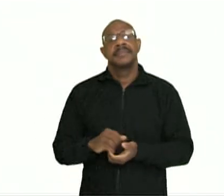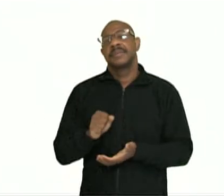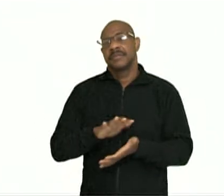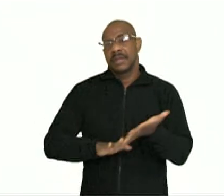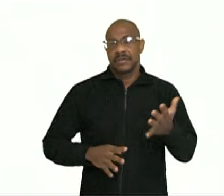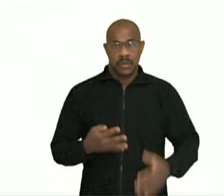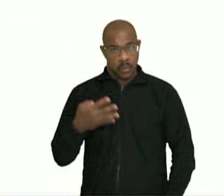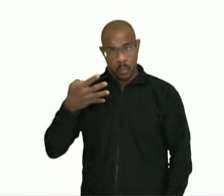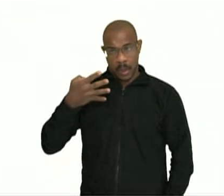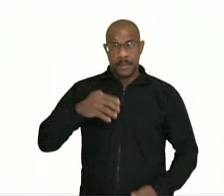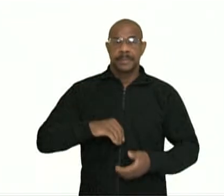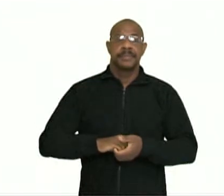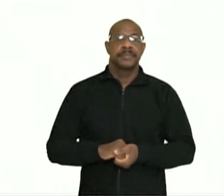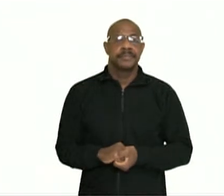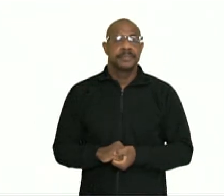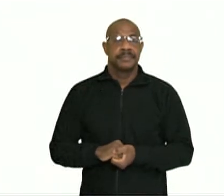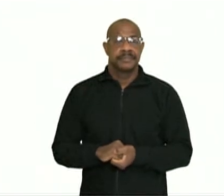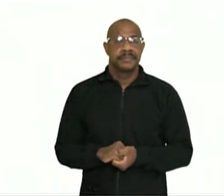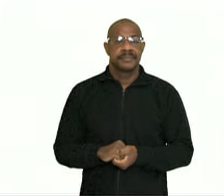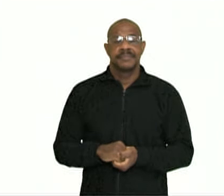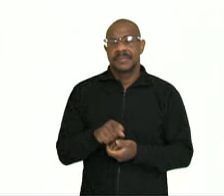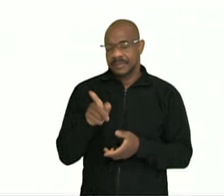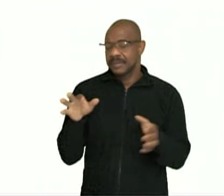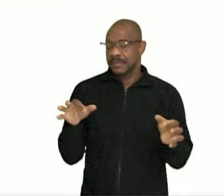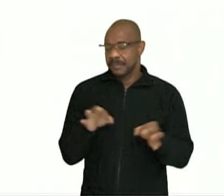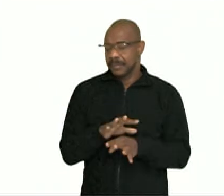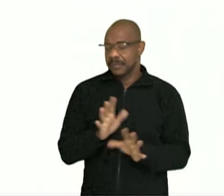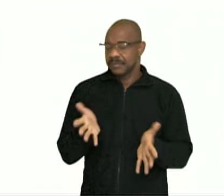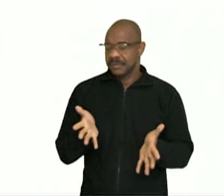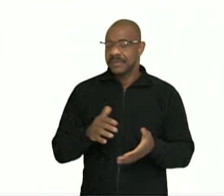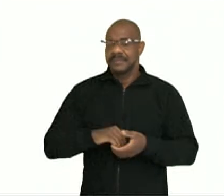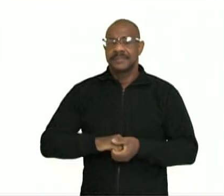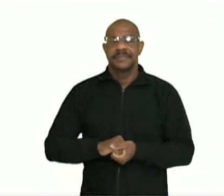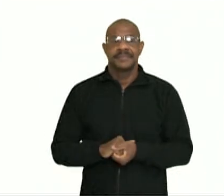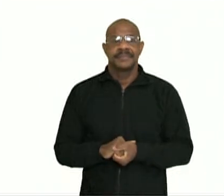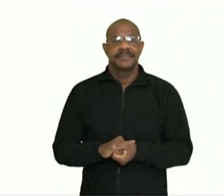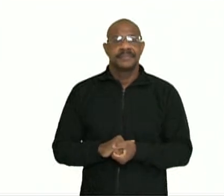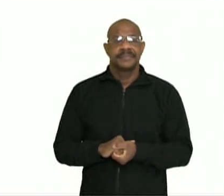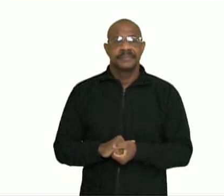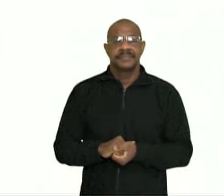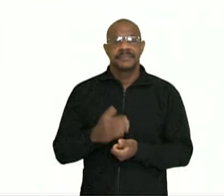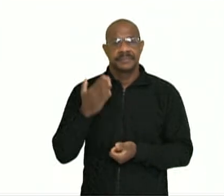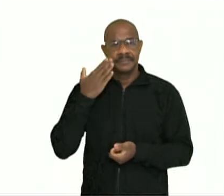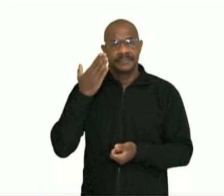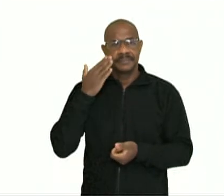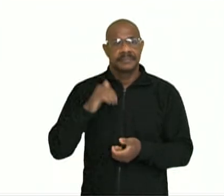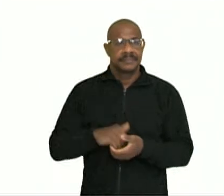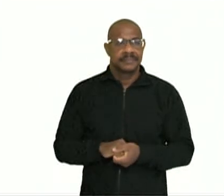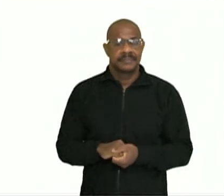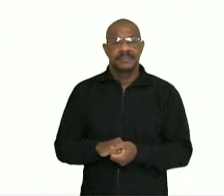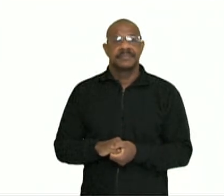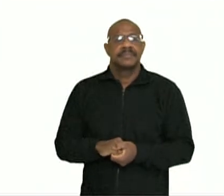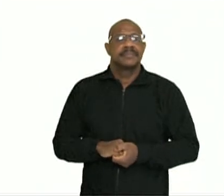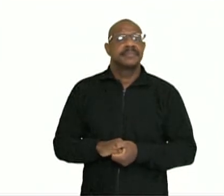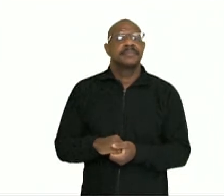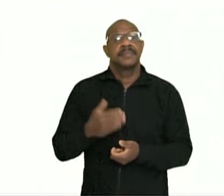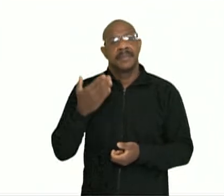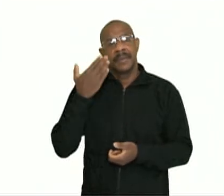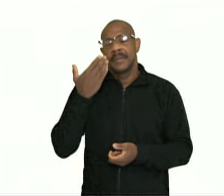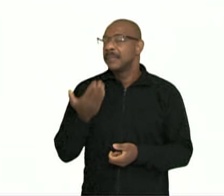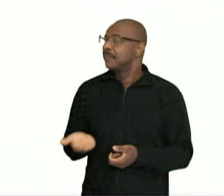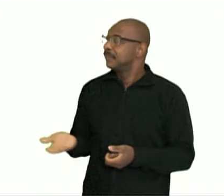Atividade 4. Claro que você está preparadíssimo para fazer essa atividade 4, né? Que eu sei. Fala a verdade. Então, vamos